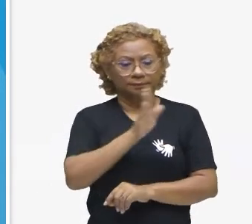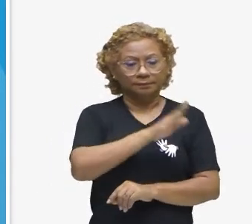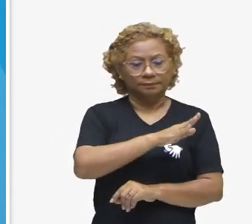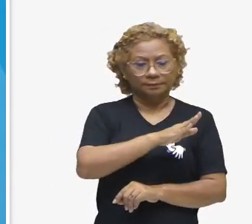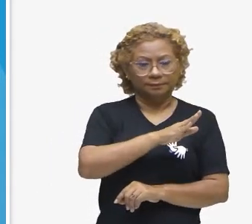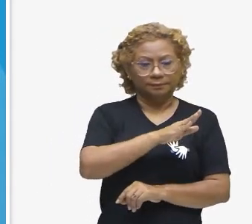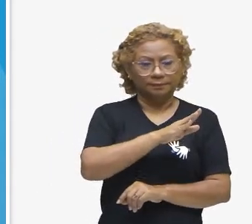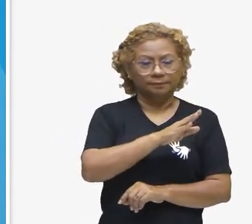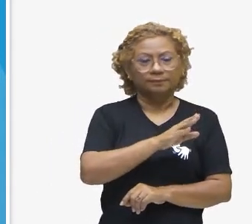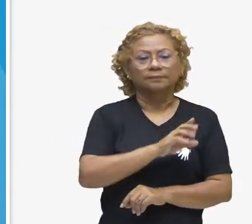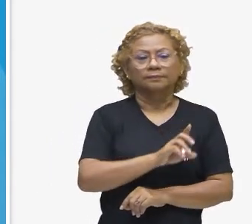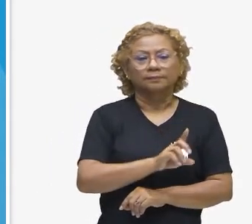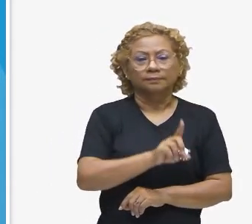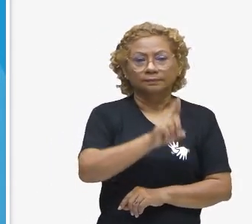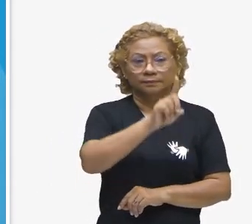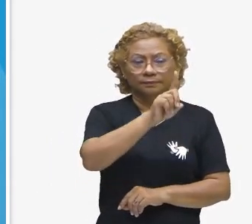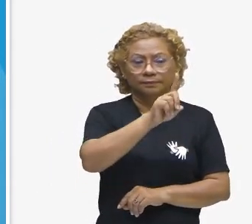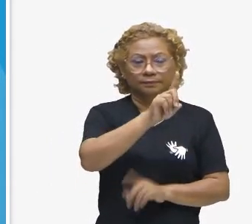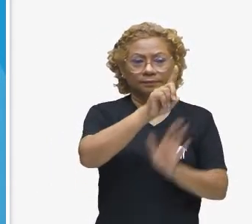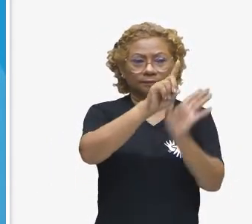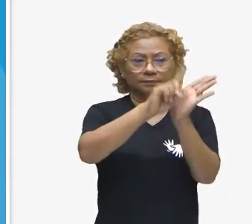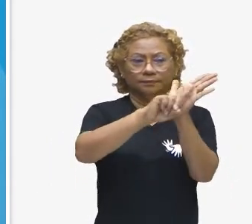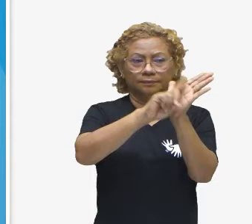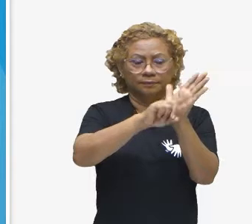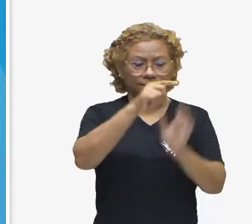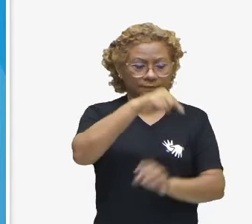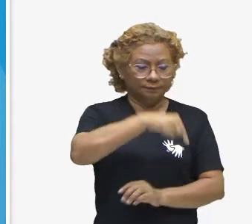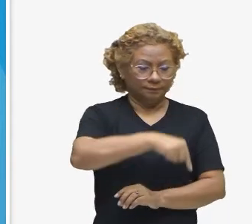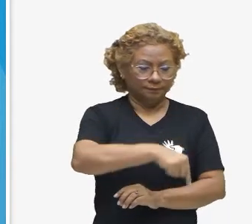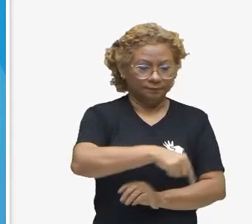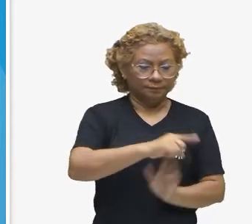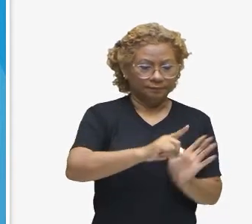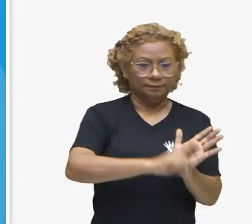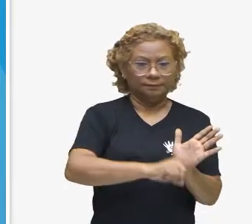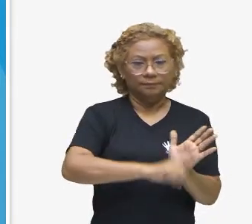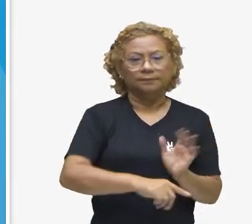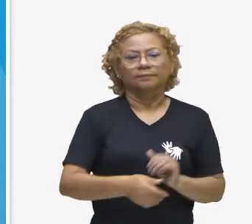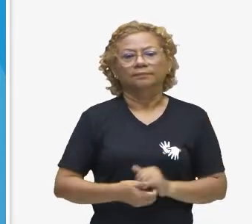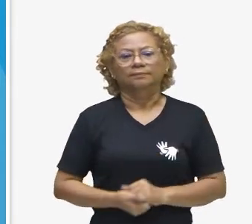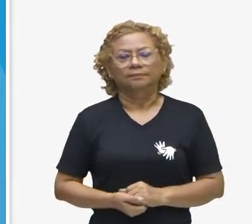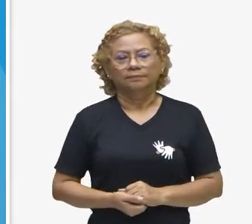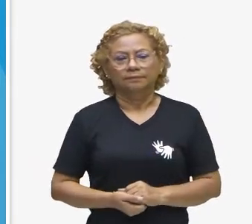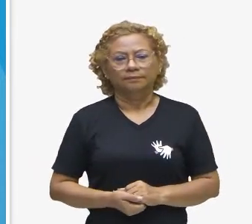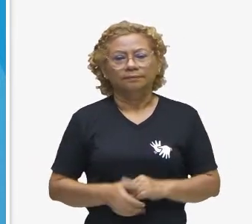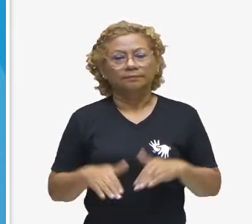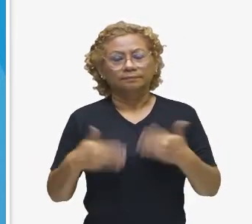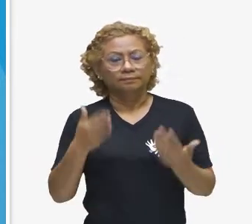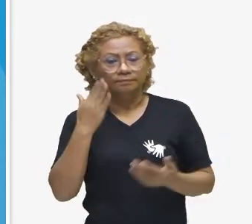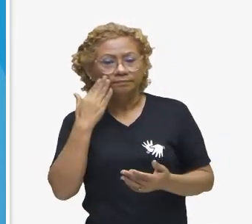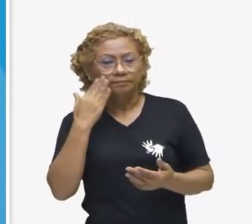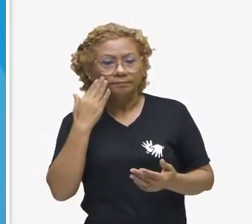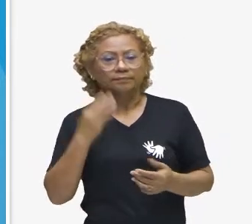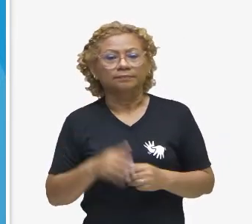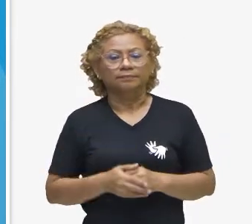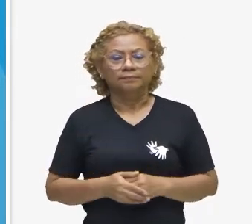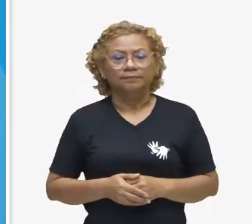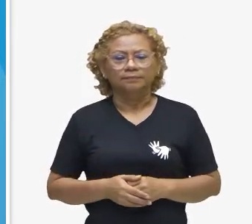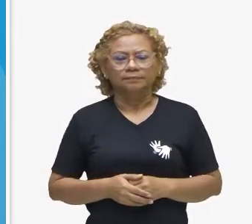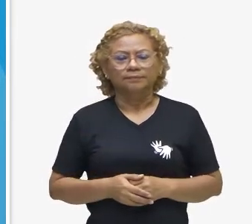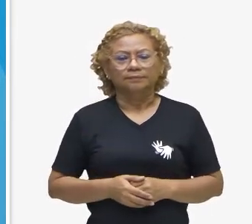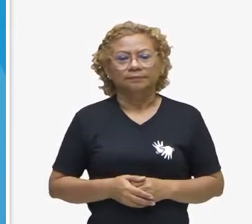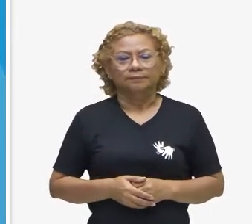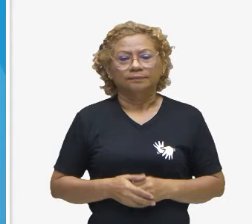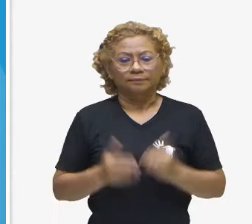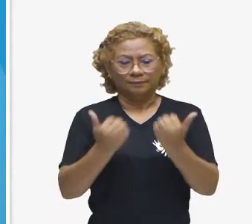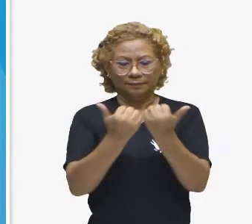segundo ou no terceiro quadrante, ele vai cair onde? Vai cair em valores negativos